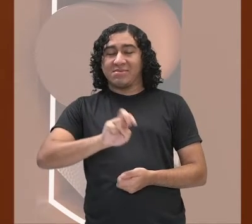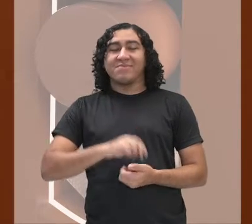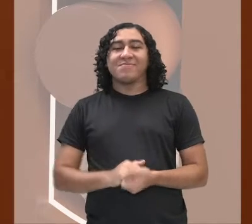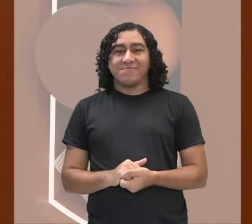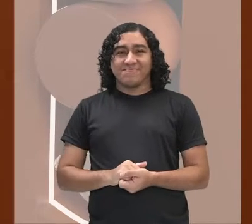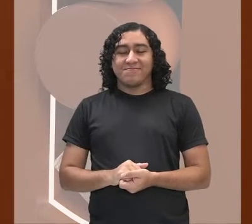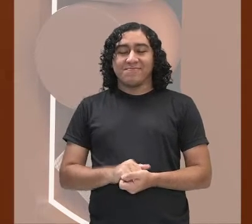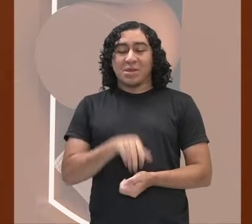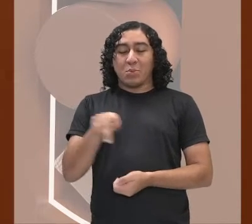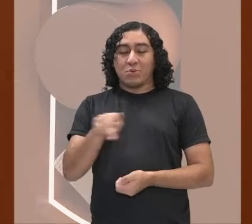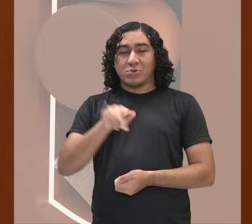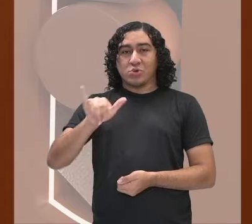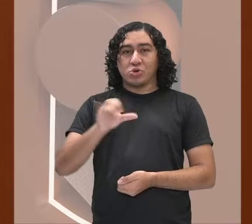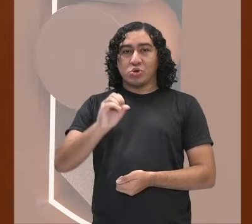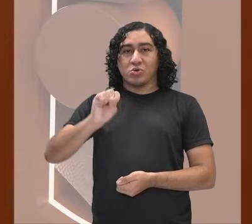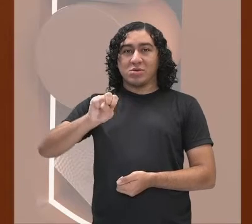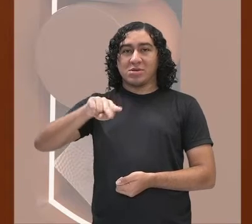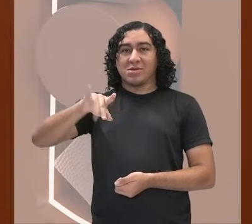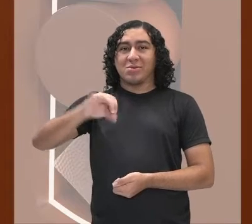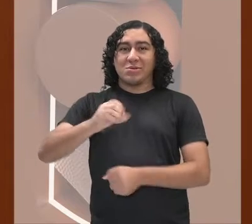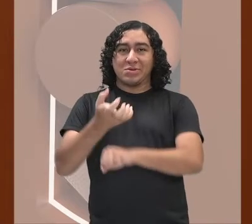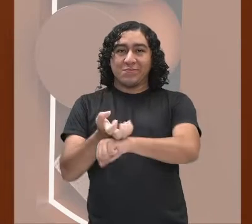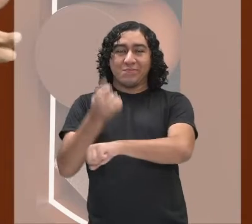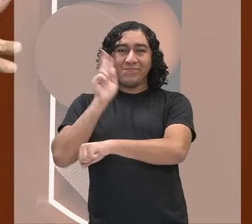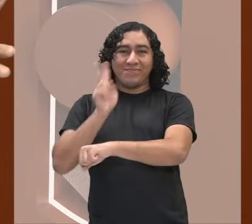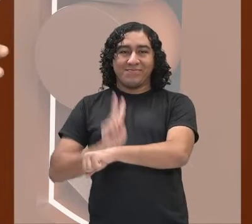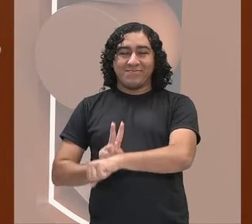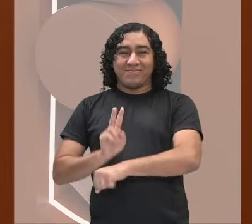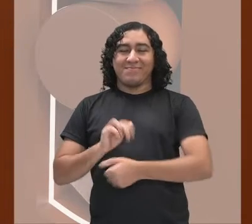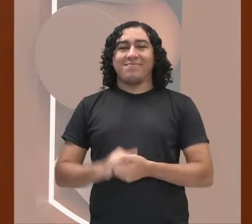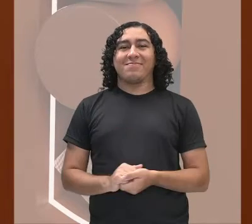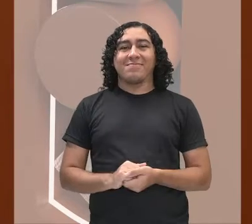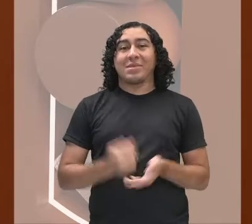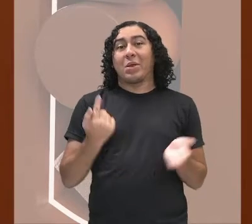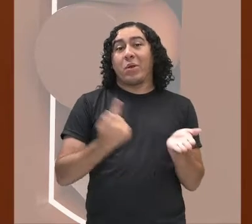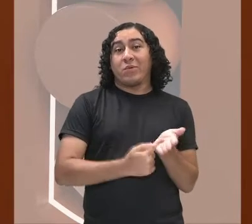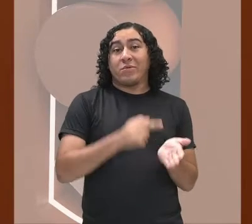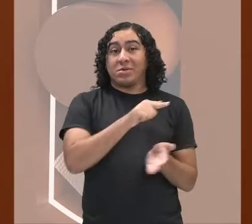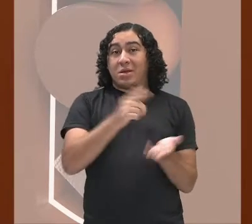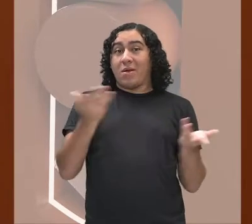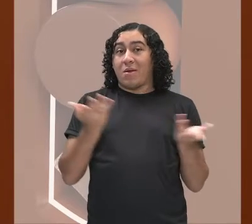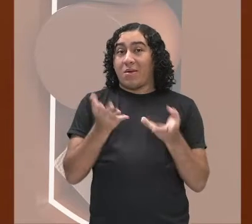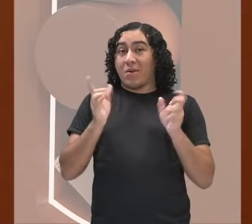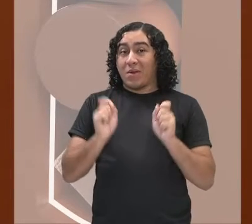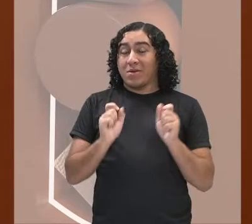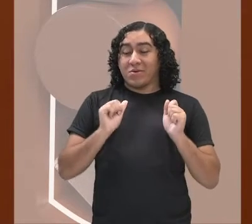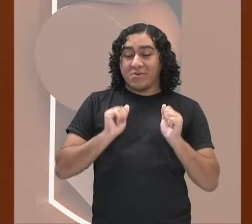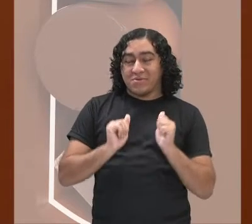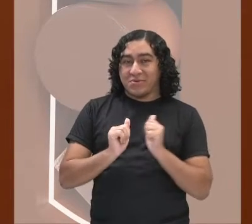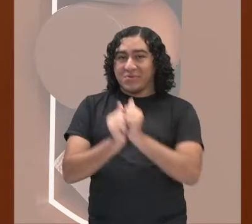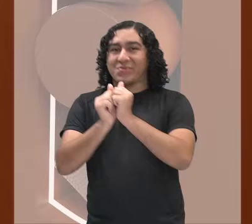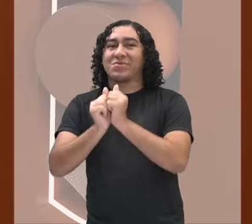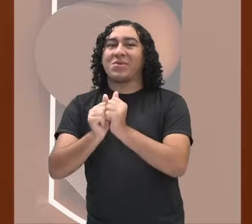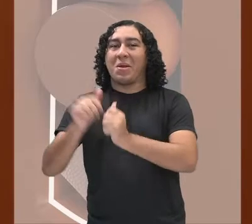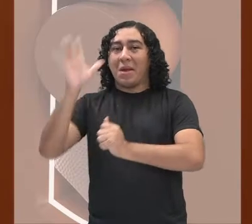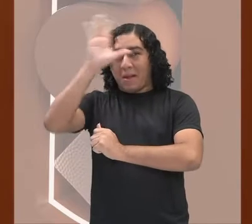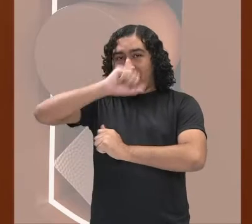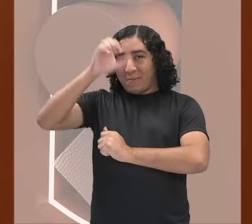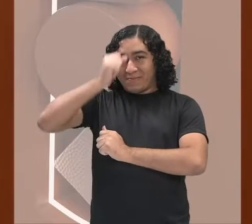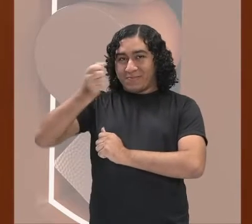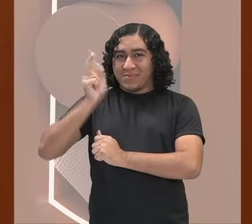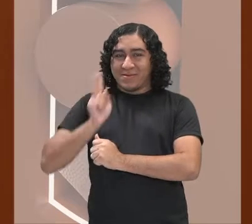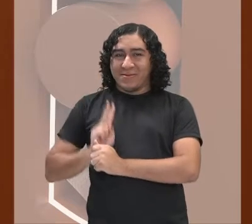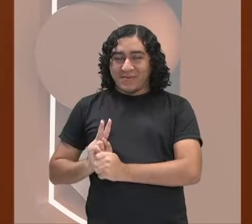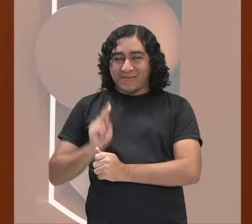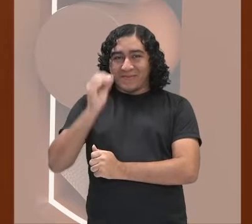professor Josino Malagueta, do componente de História, e estou convidando vocês para caminhar comigo nesses rios aí do